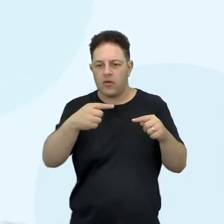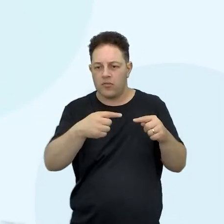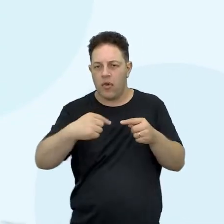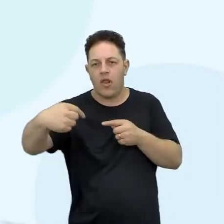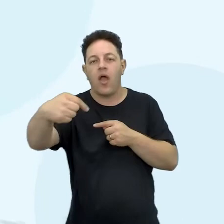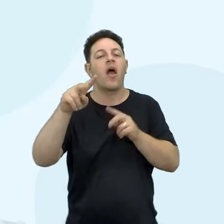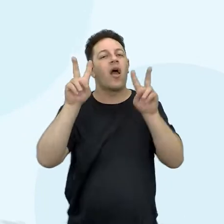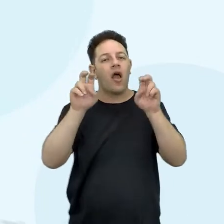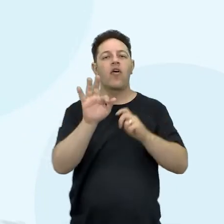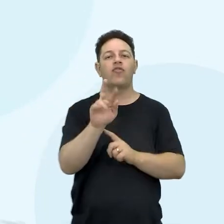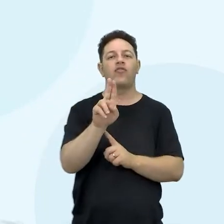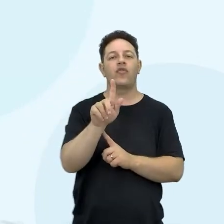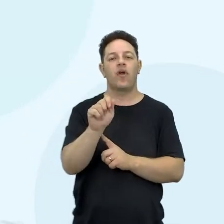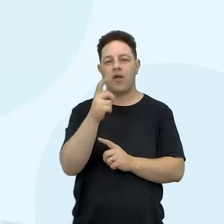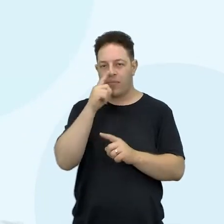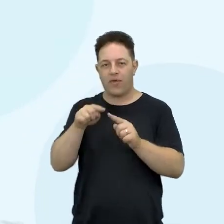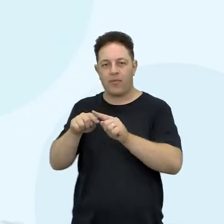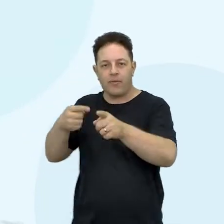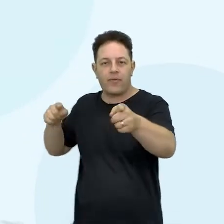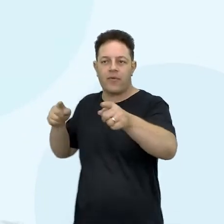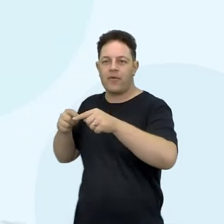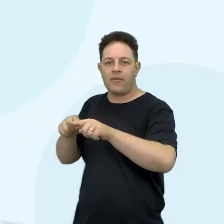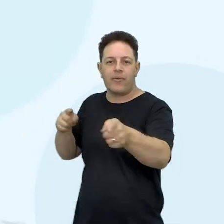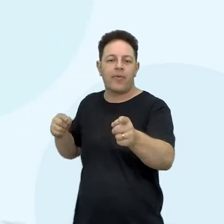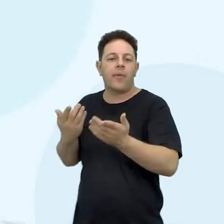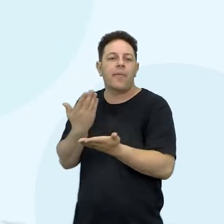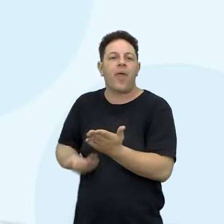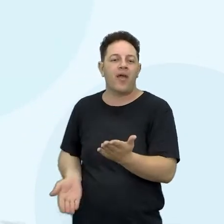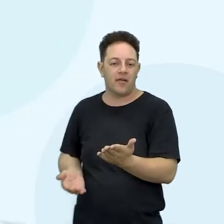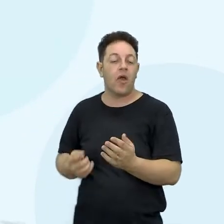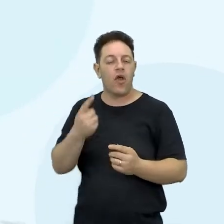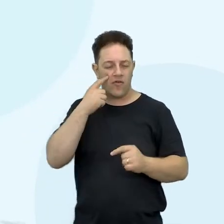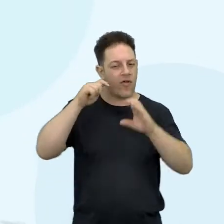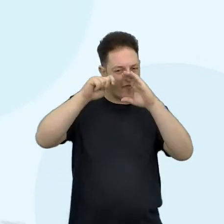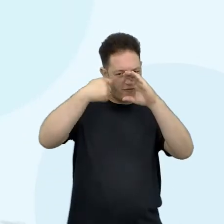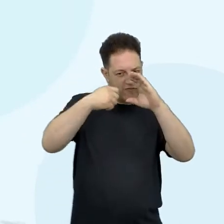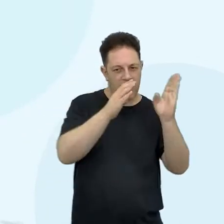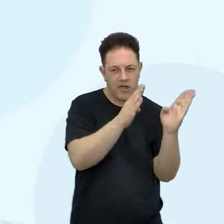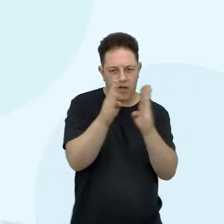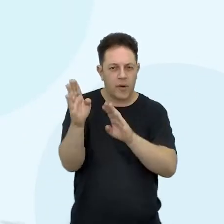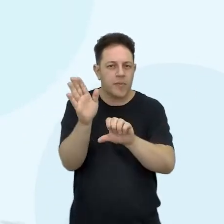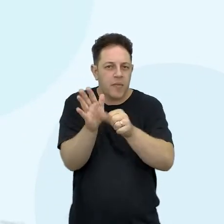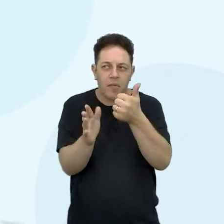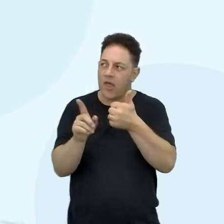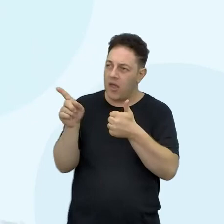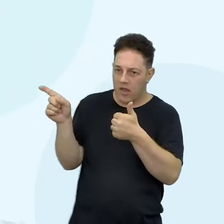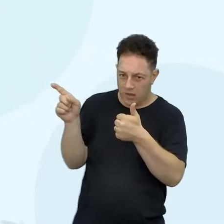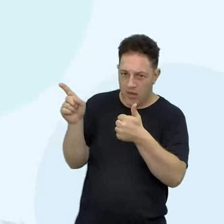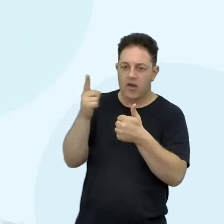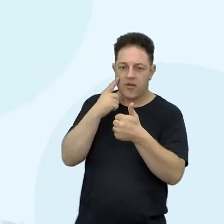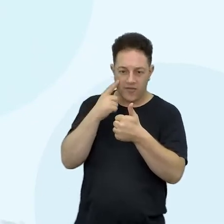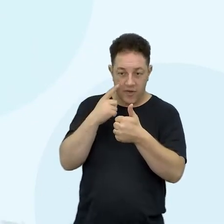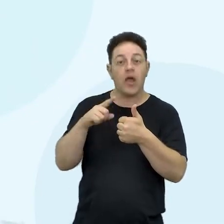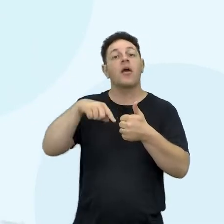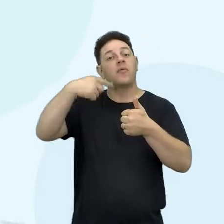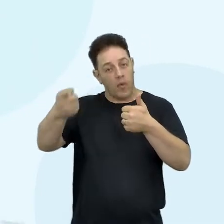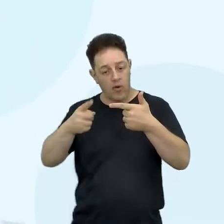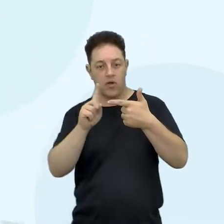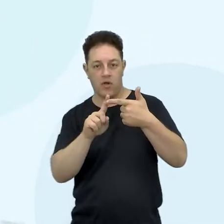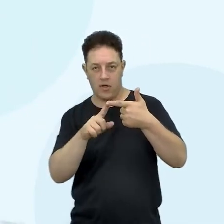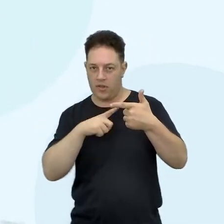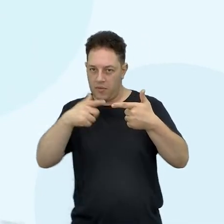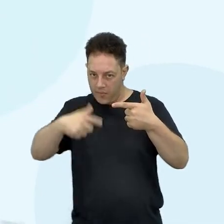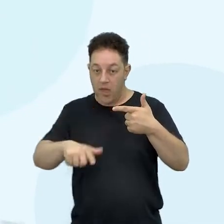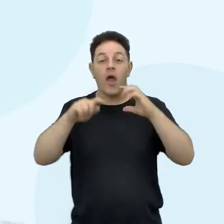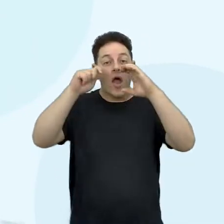fuga. Tá certo? Então eu trouxe para vocês aí 2 vídeos, nós vamos começar com esse primeiro vídeo. Primeiro, entendendo esse